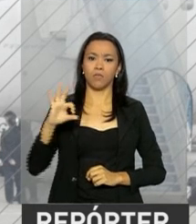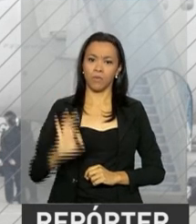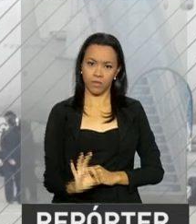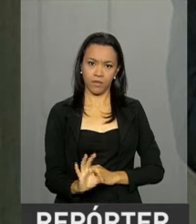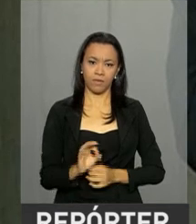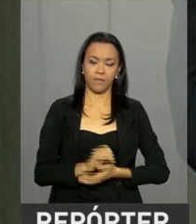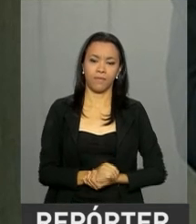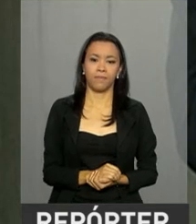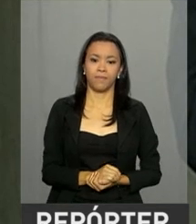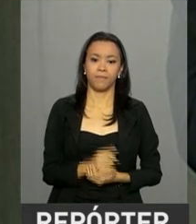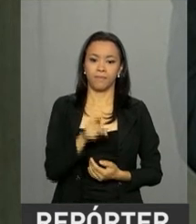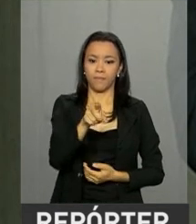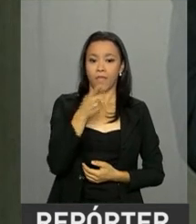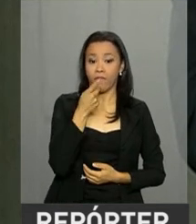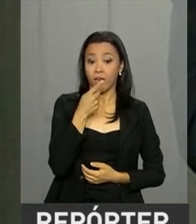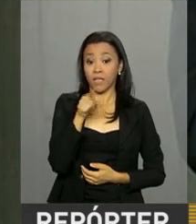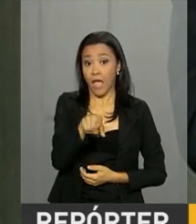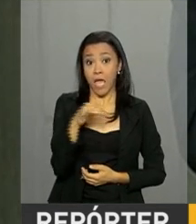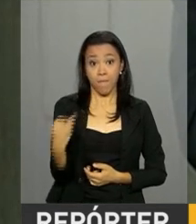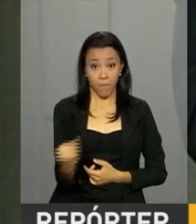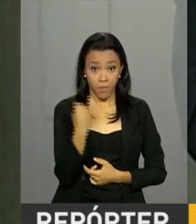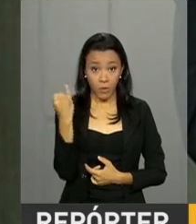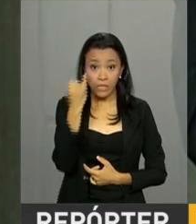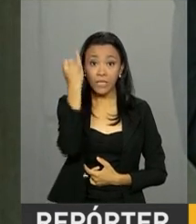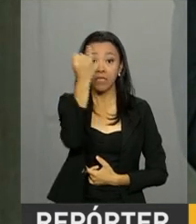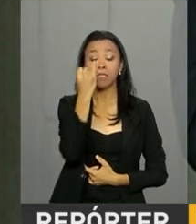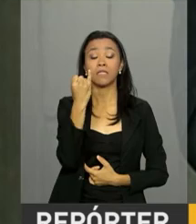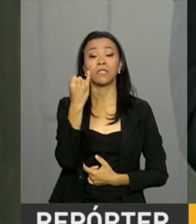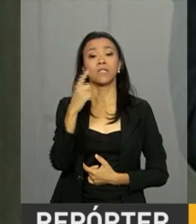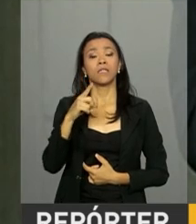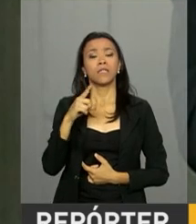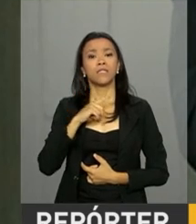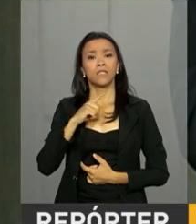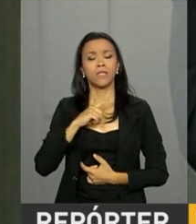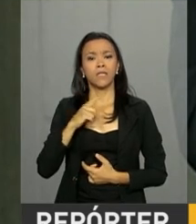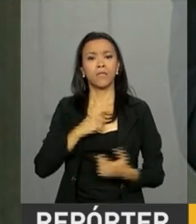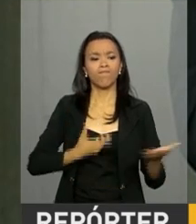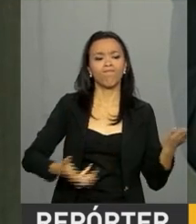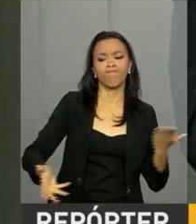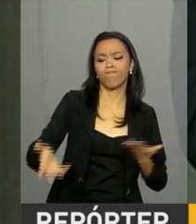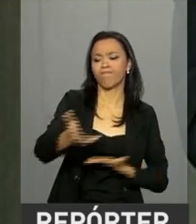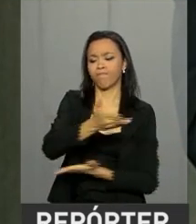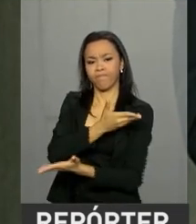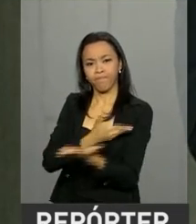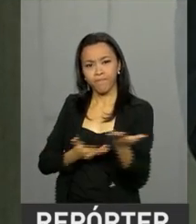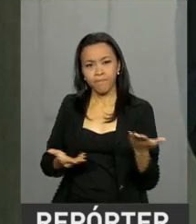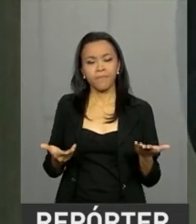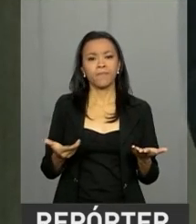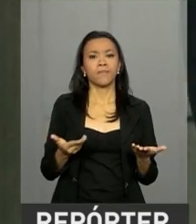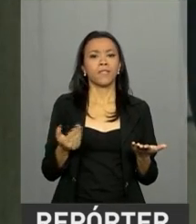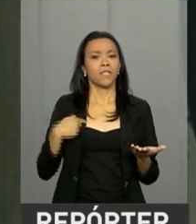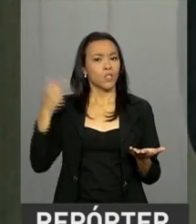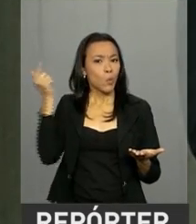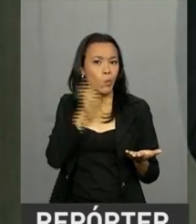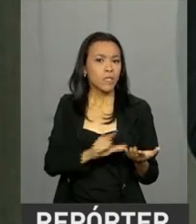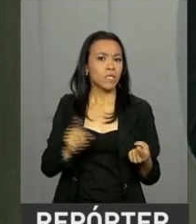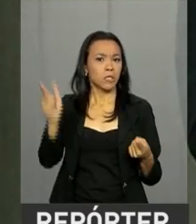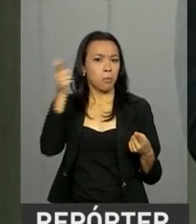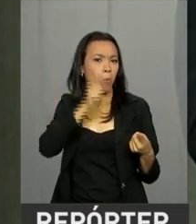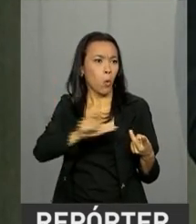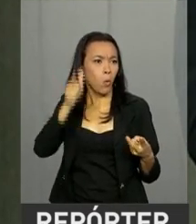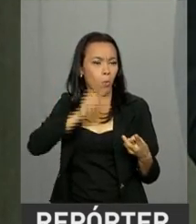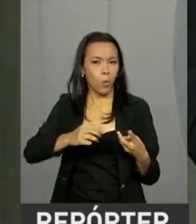cento é importantíssimo a gente manter essa integração e manter os ganhos que a gente teve resultado desse planejamento